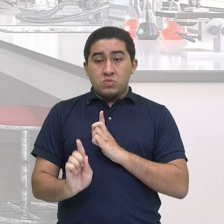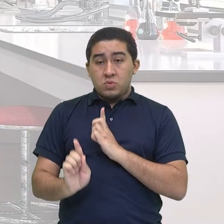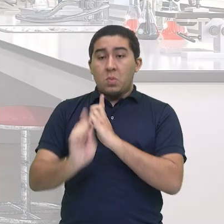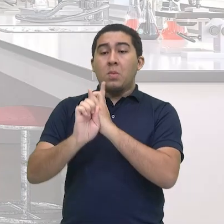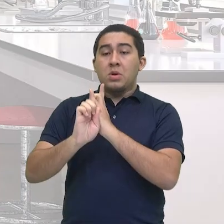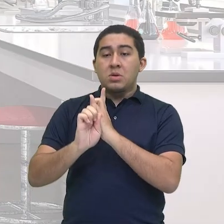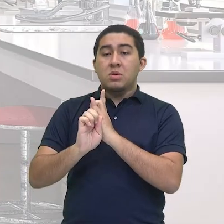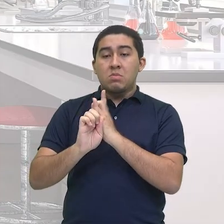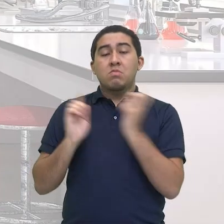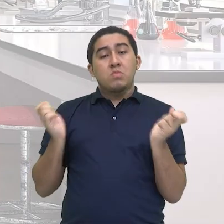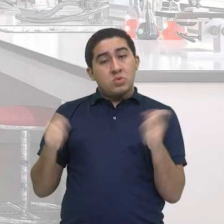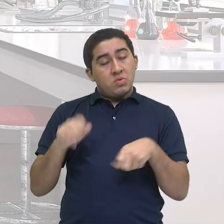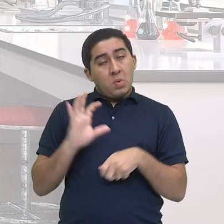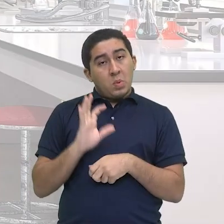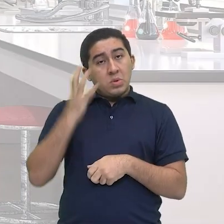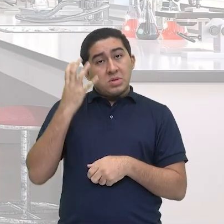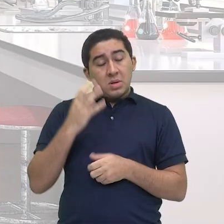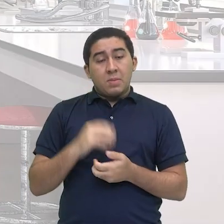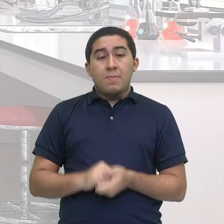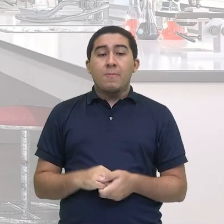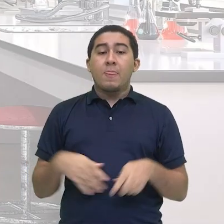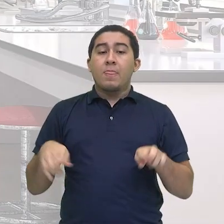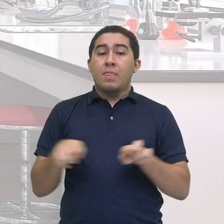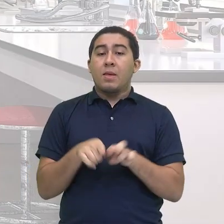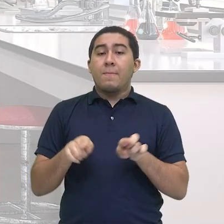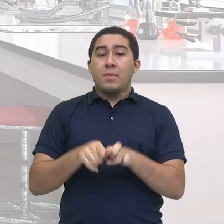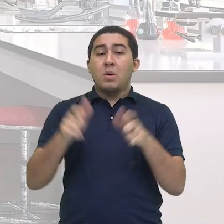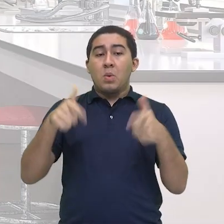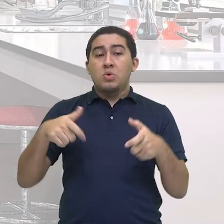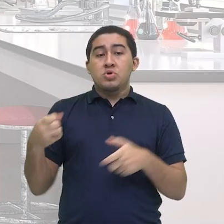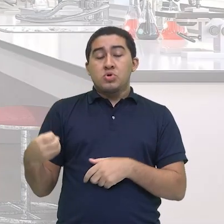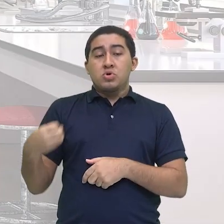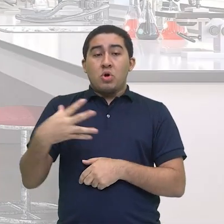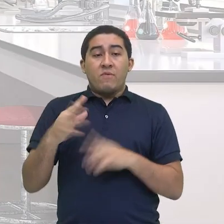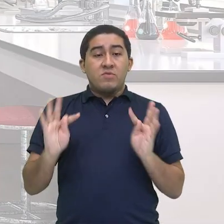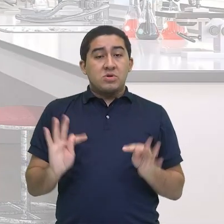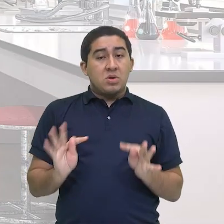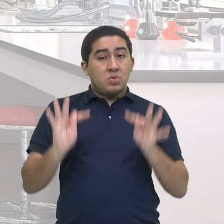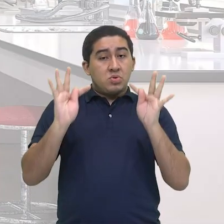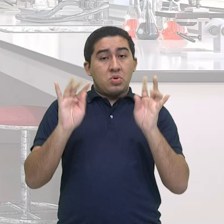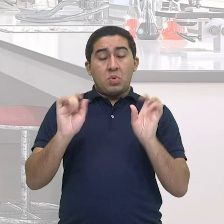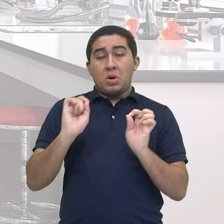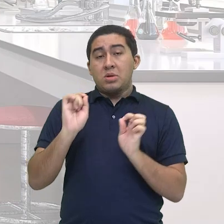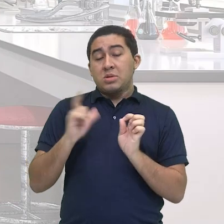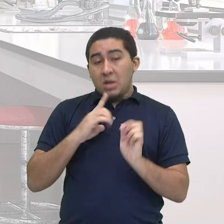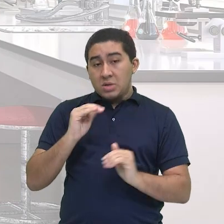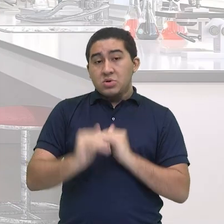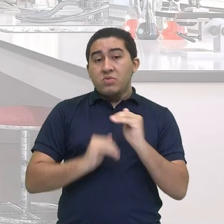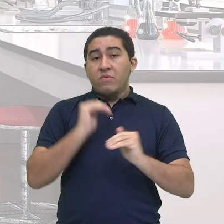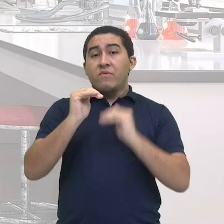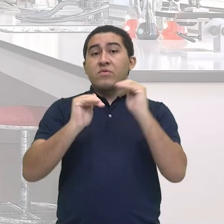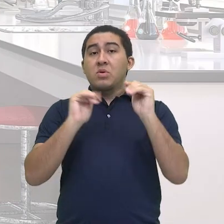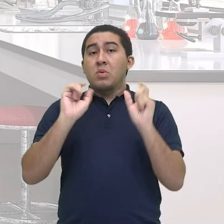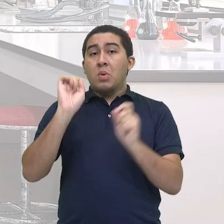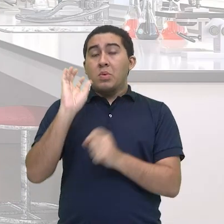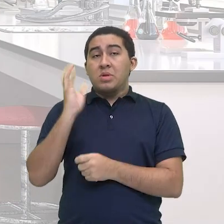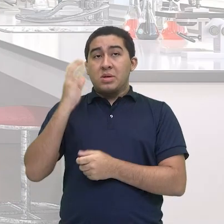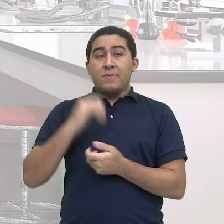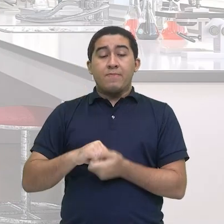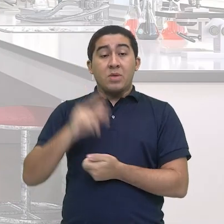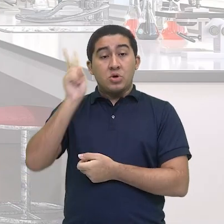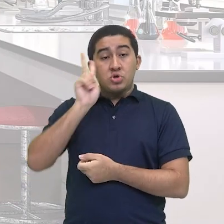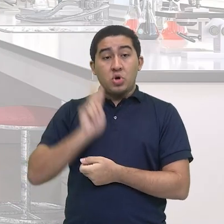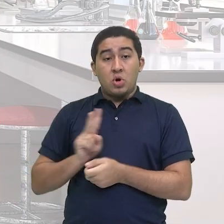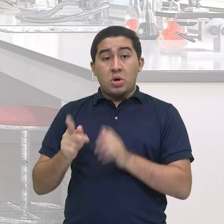descobertas são feitas e novas tecnologias são desenvolvidas, a história